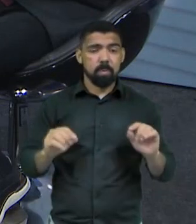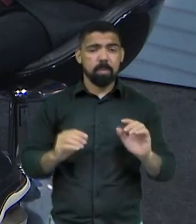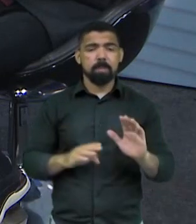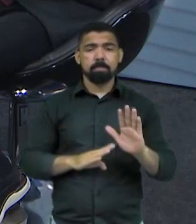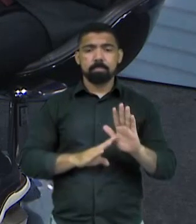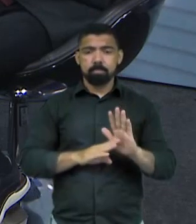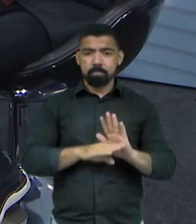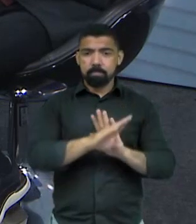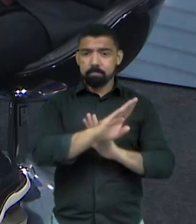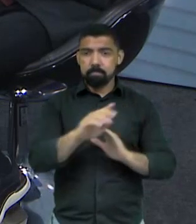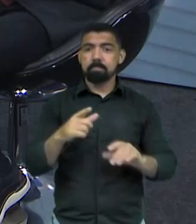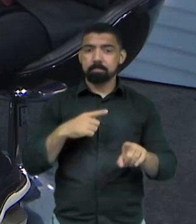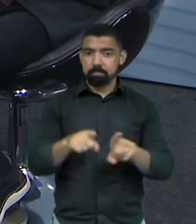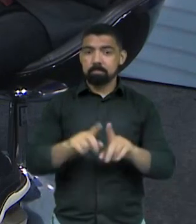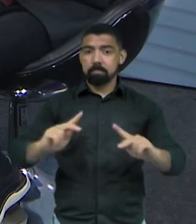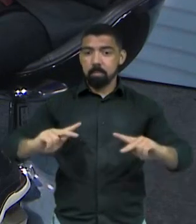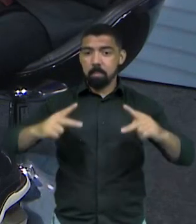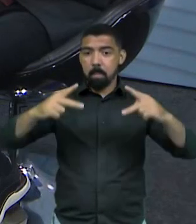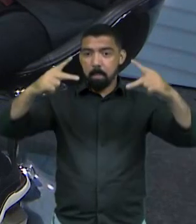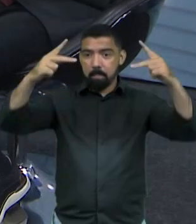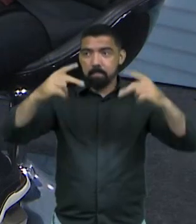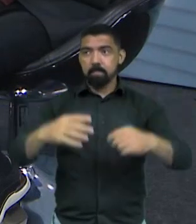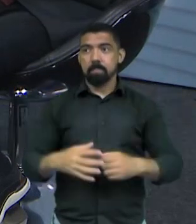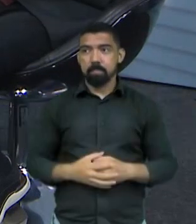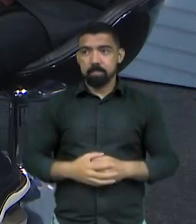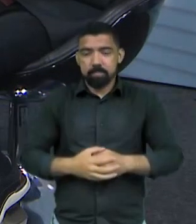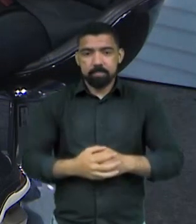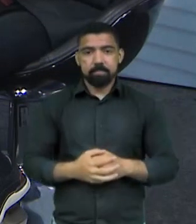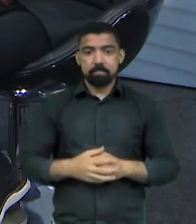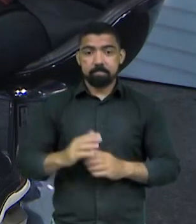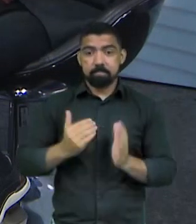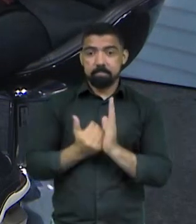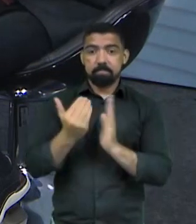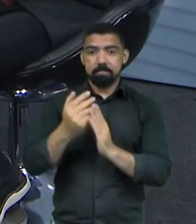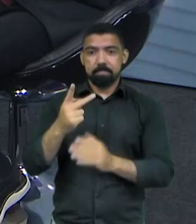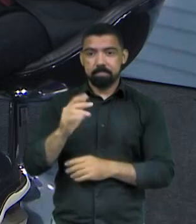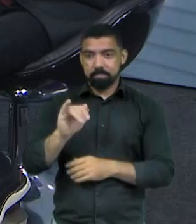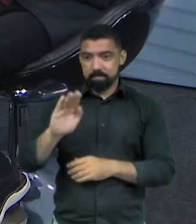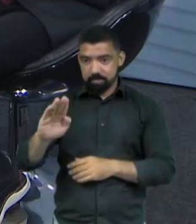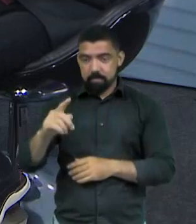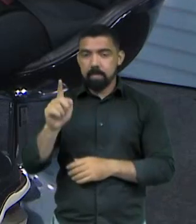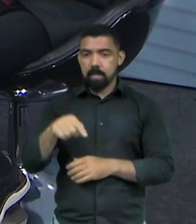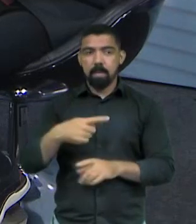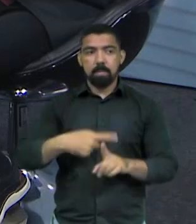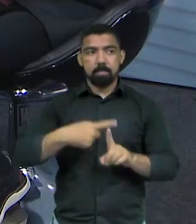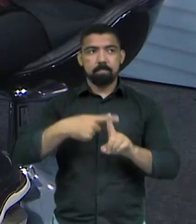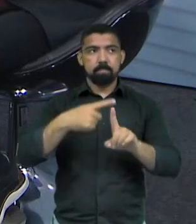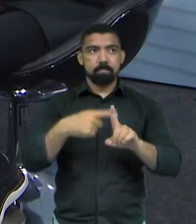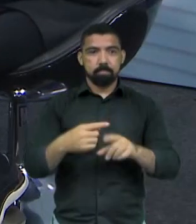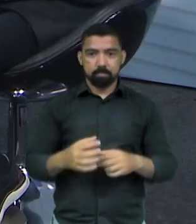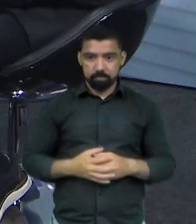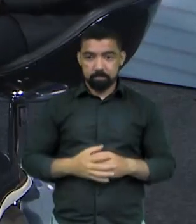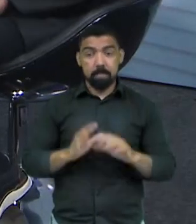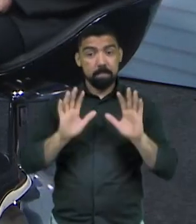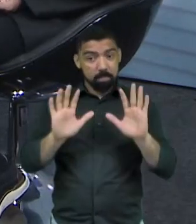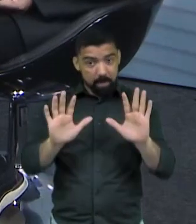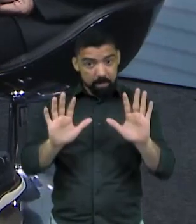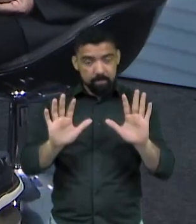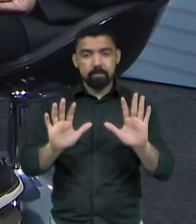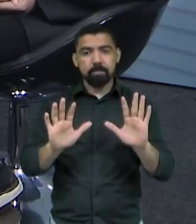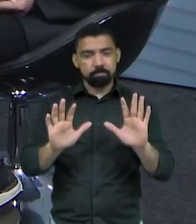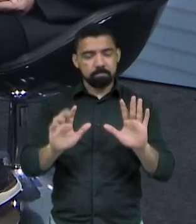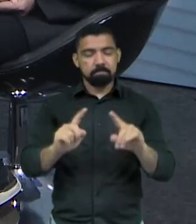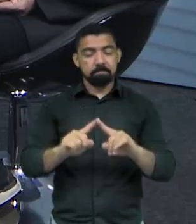crescendo proporcionalmente acima do PIB nacional, isso tudo é positivo. Porém, aí, vírgula,